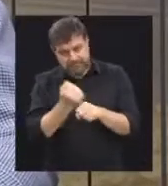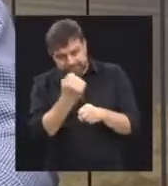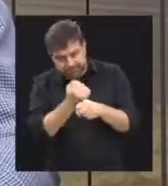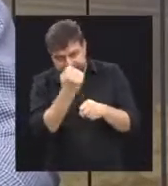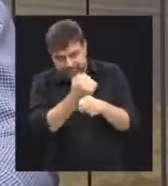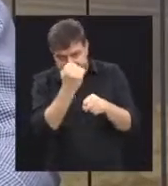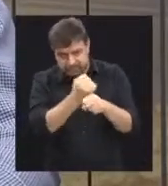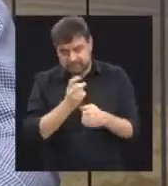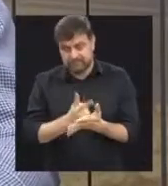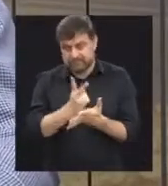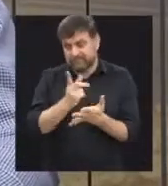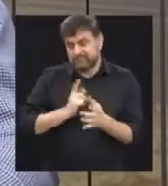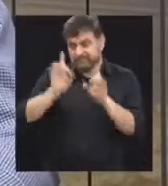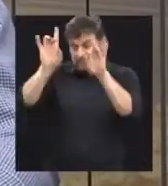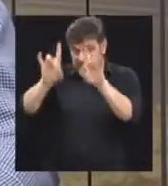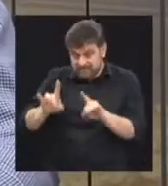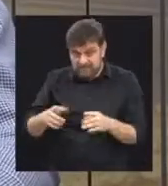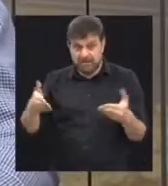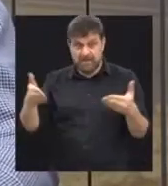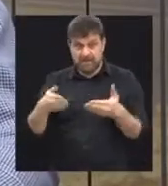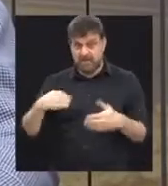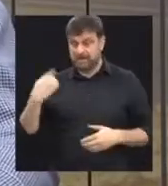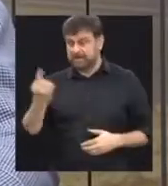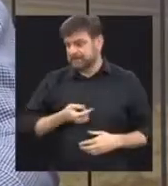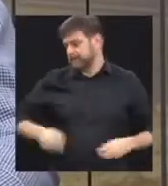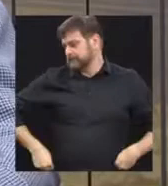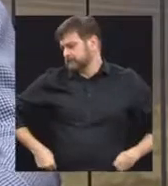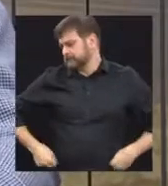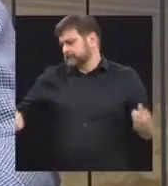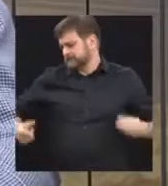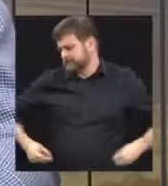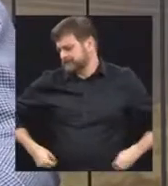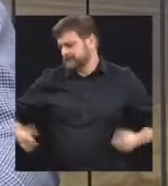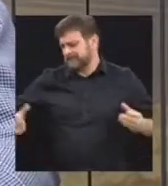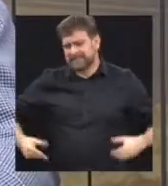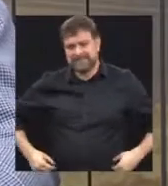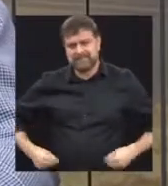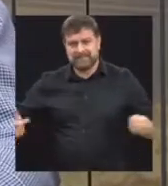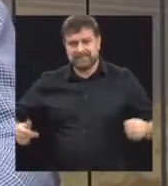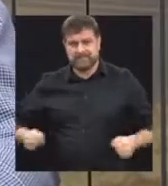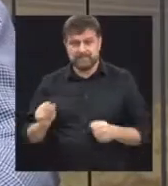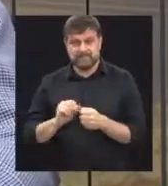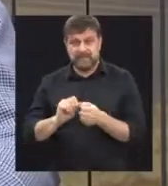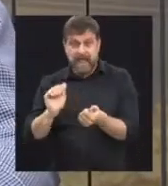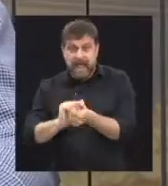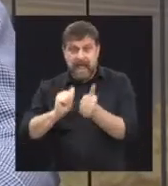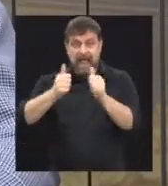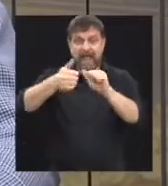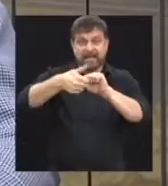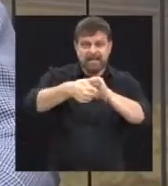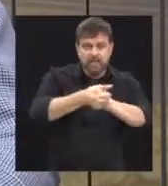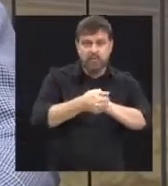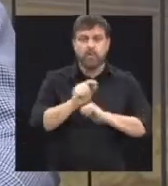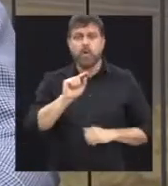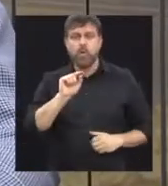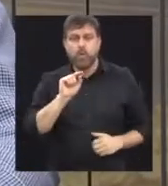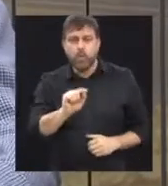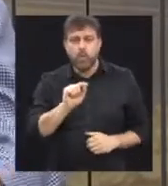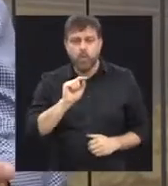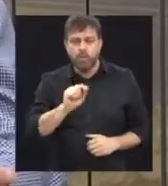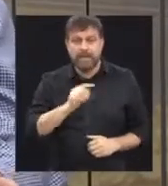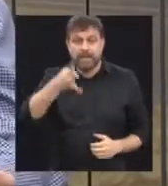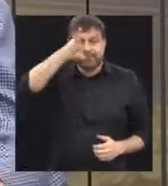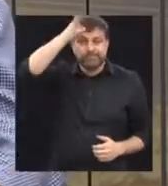algumas coisas específicas. Por exemplo, nós estamos agora com um gasto muito grande de adequação às necessidades